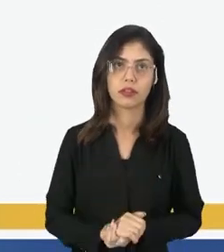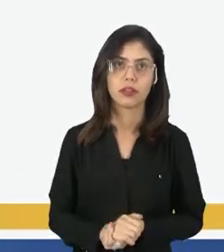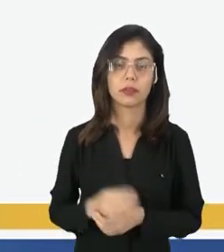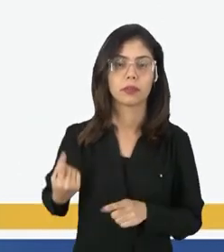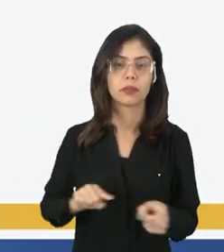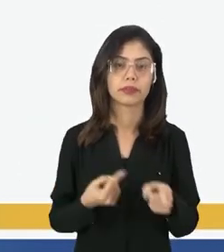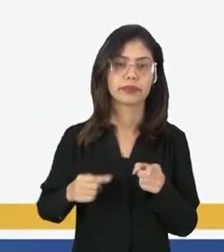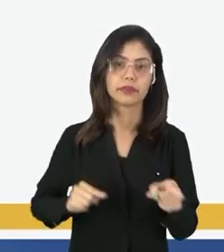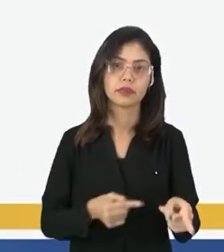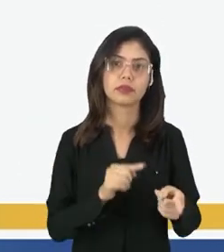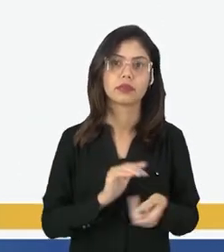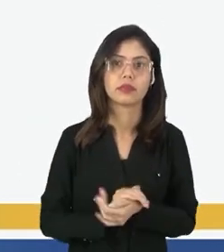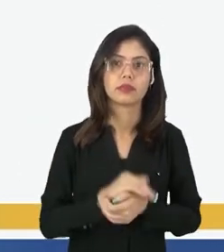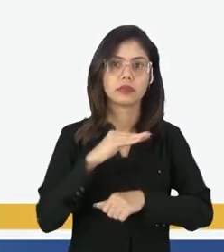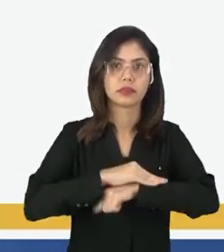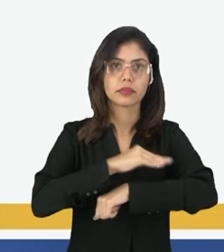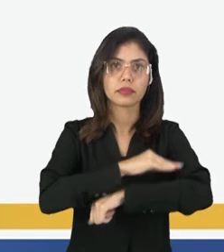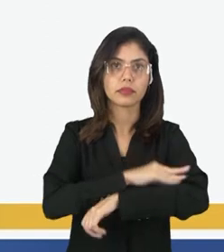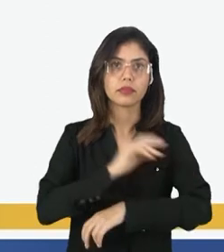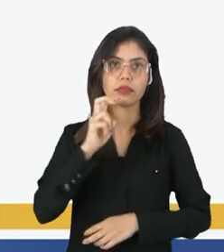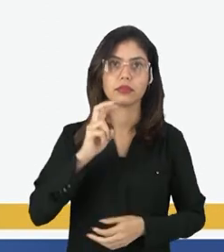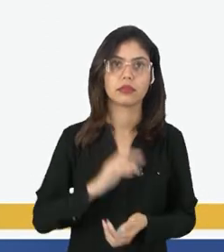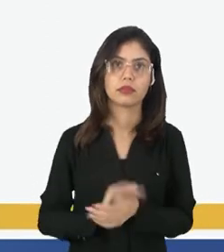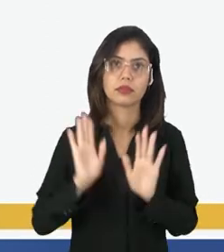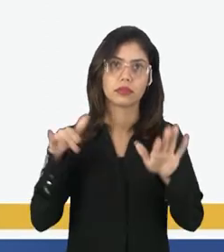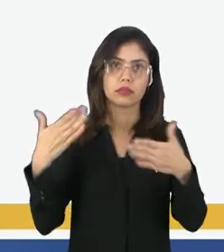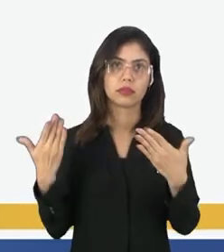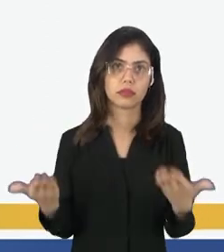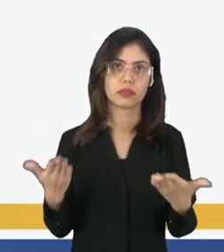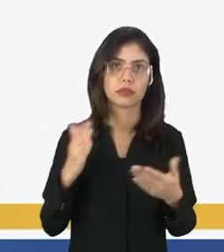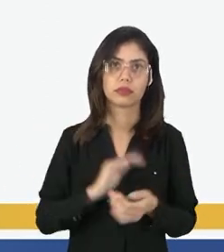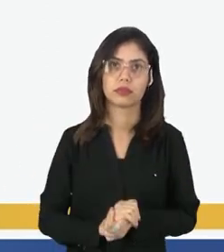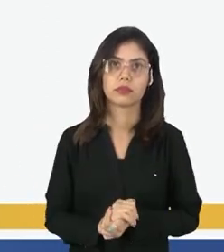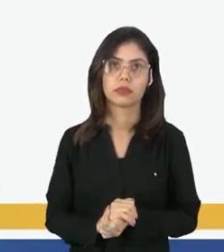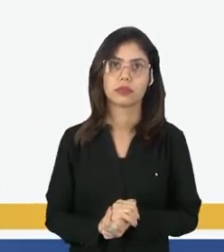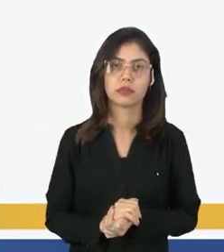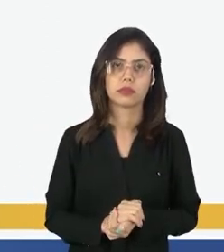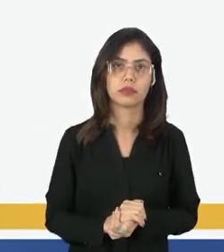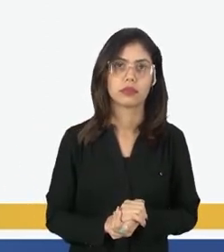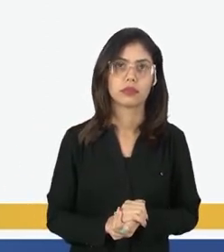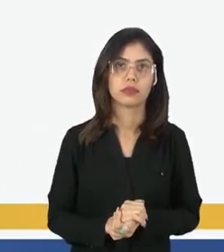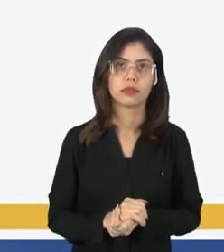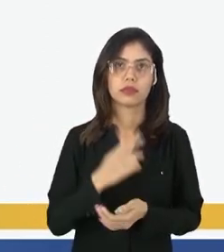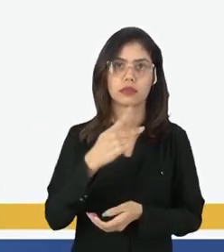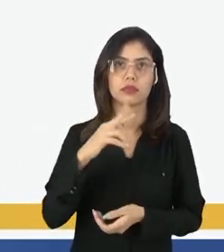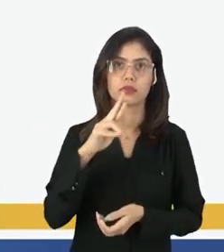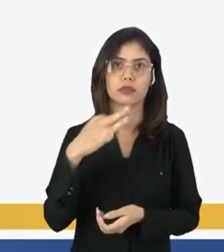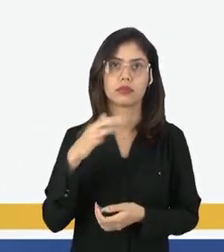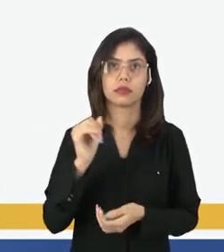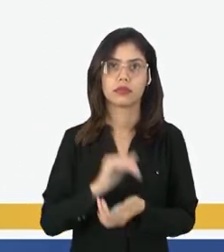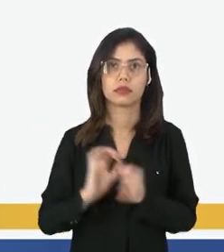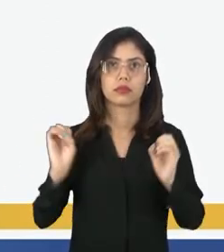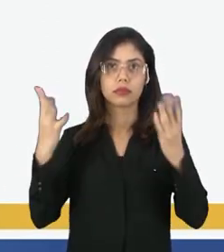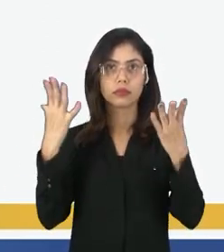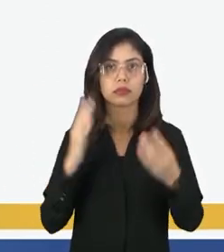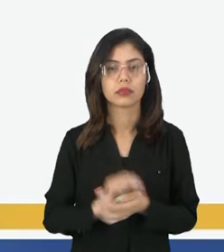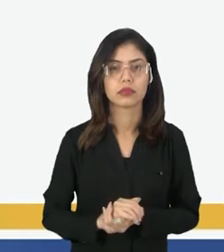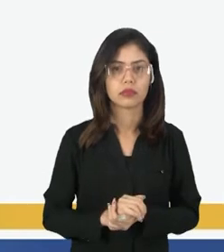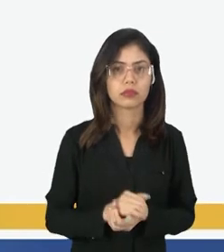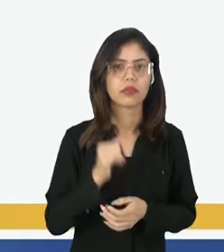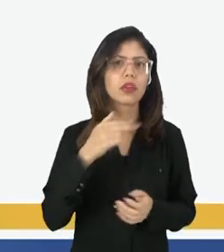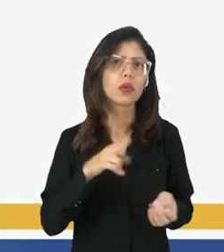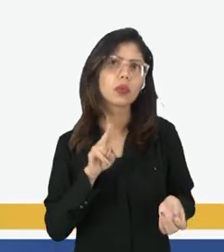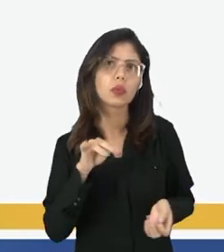provocar o saco que são 5 E qual seria a participação da Juriti na pesca